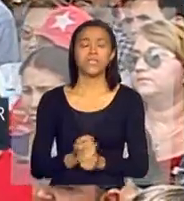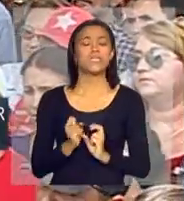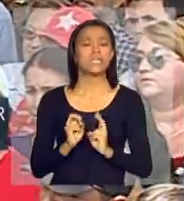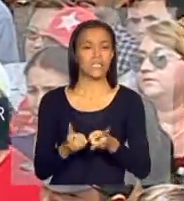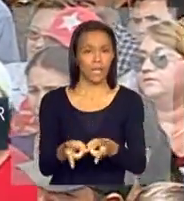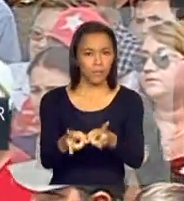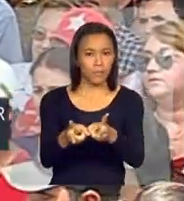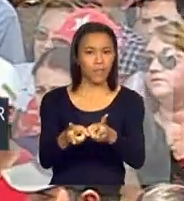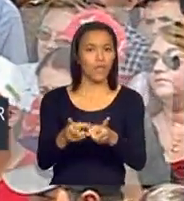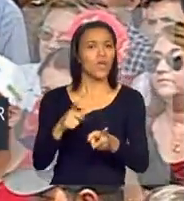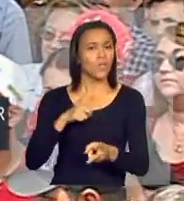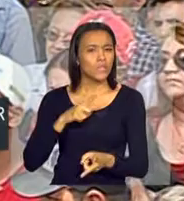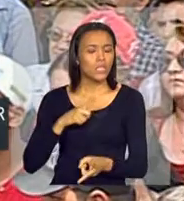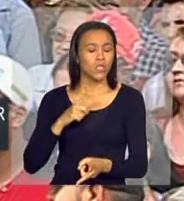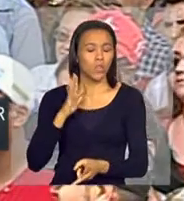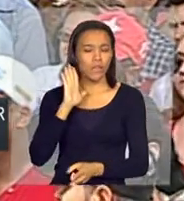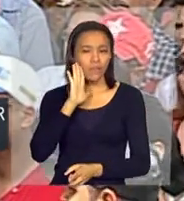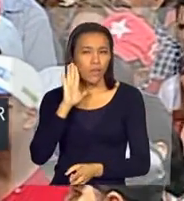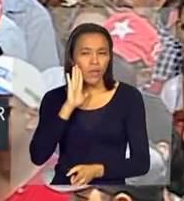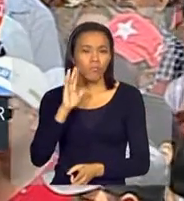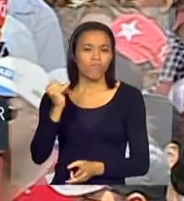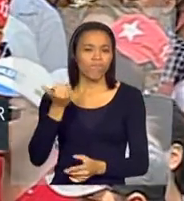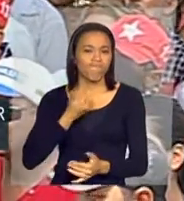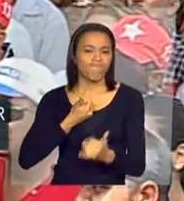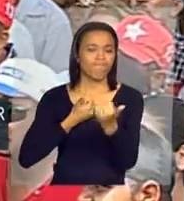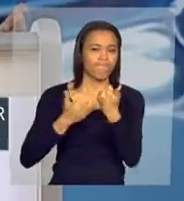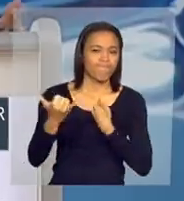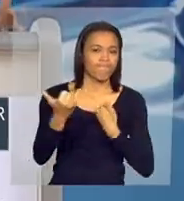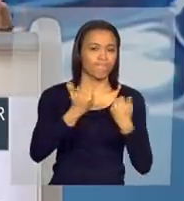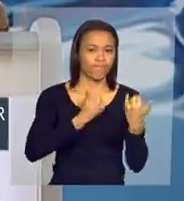sempre eu tenho ouvido